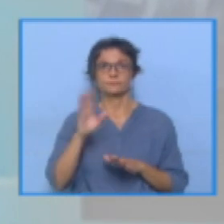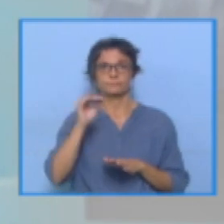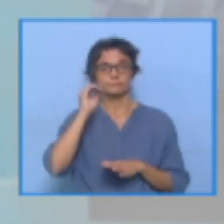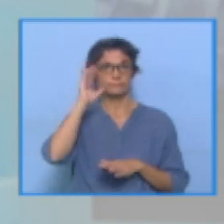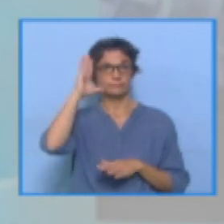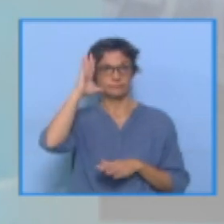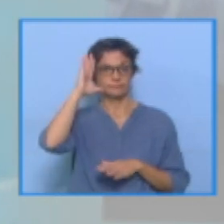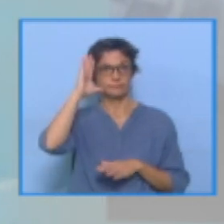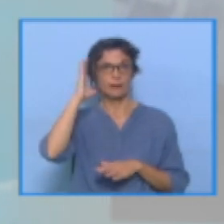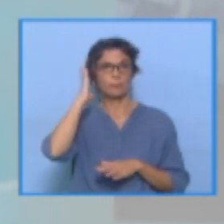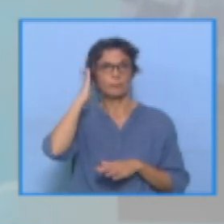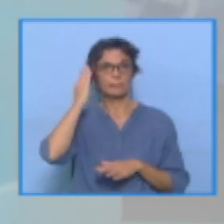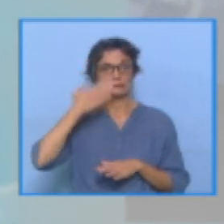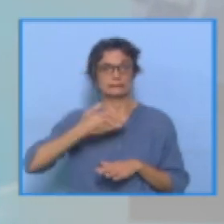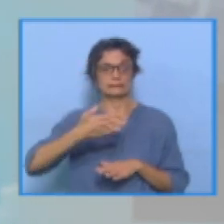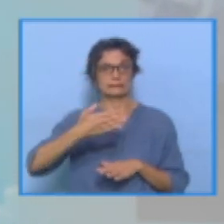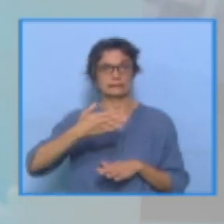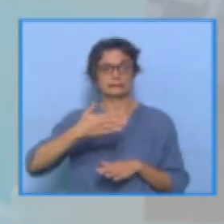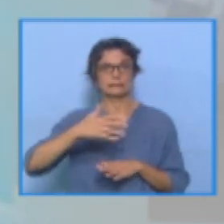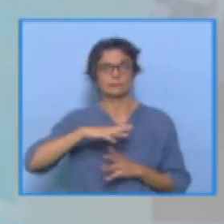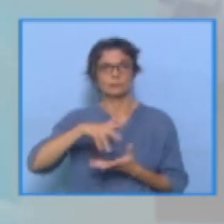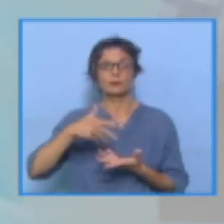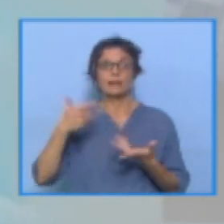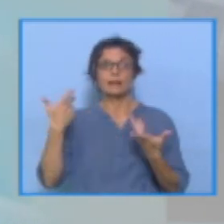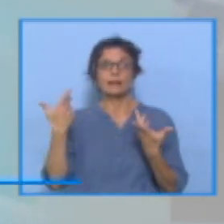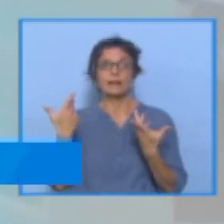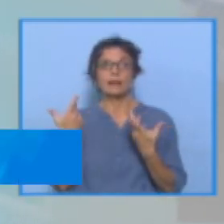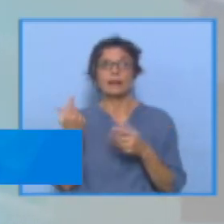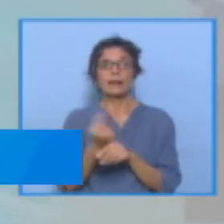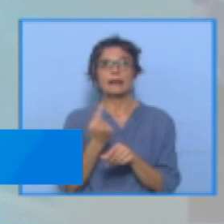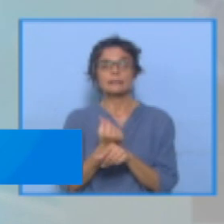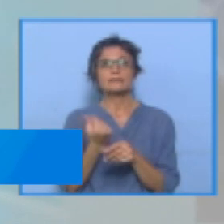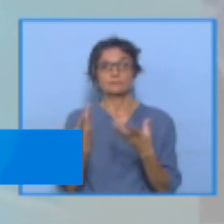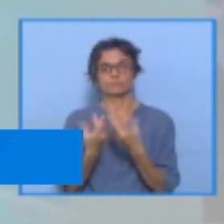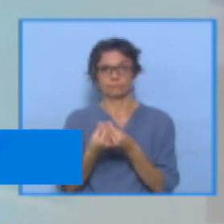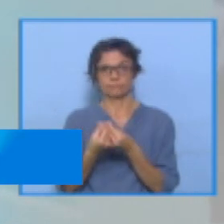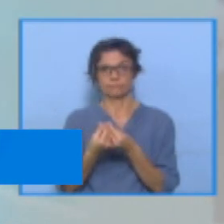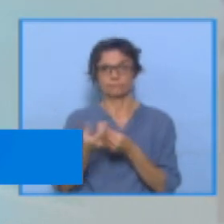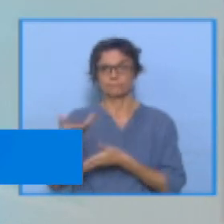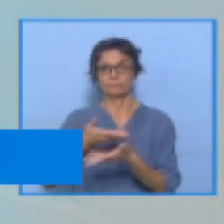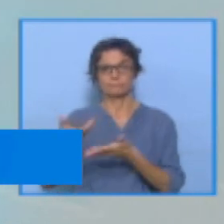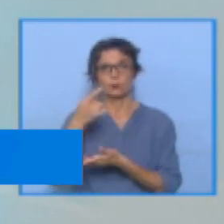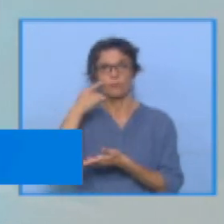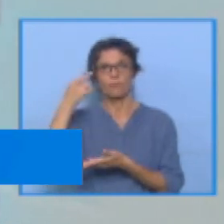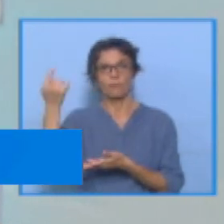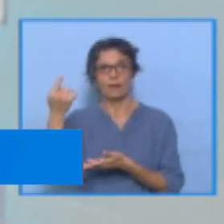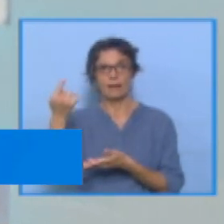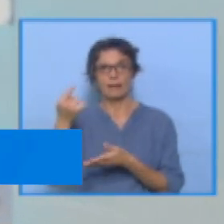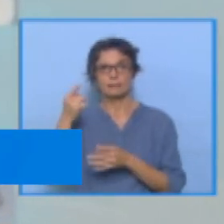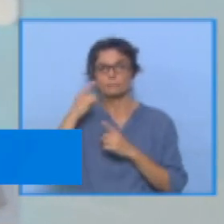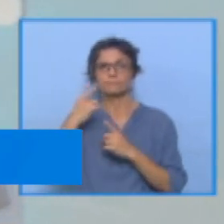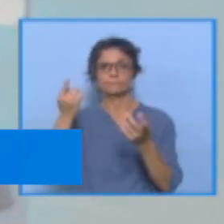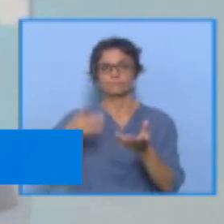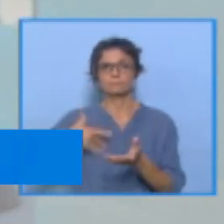Olá, muito boa tarde. Está em curso a Semana Global de Ação Conjunta Partilhar a Viagem por iniciativa da Cáritas Portuguesa, que se